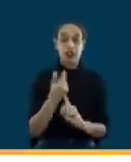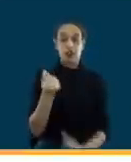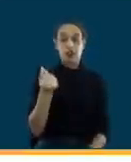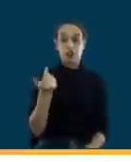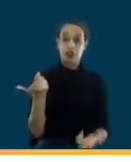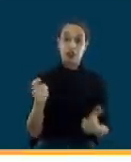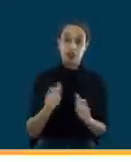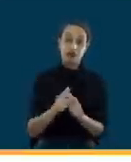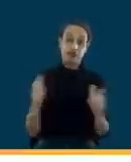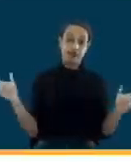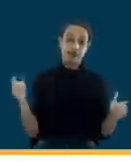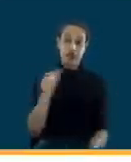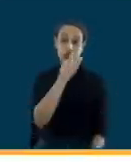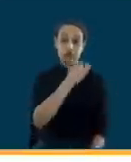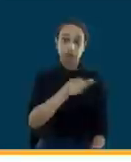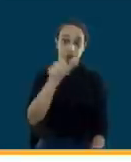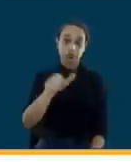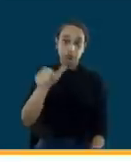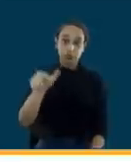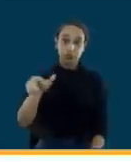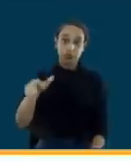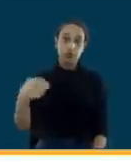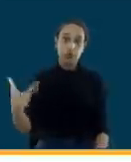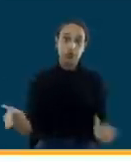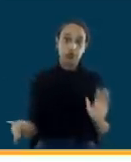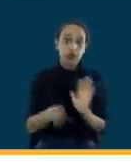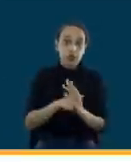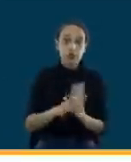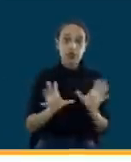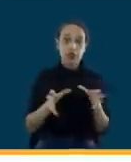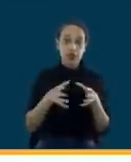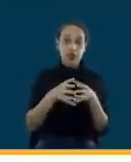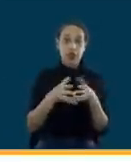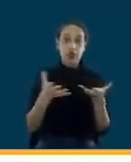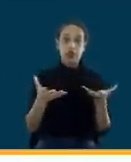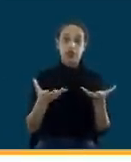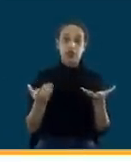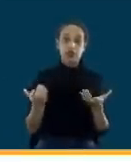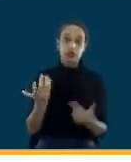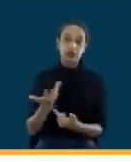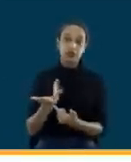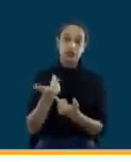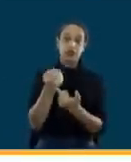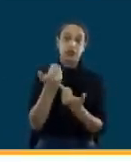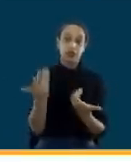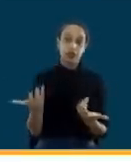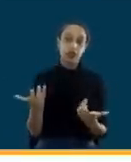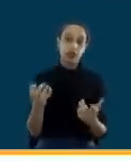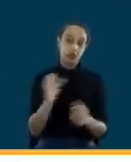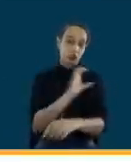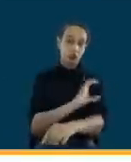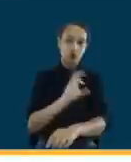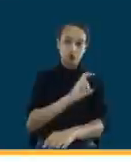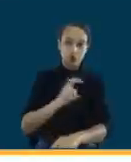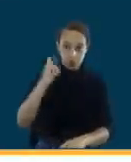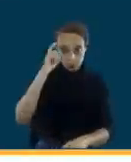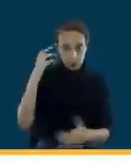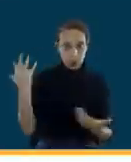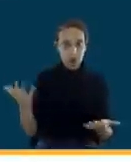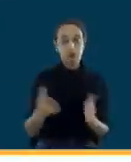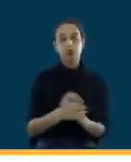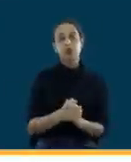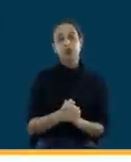pessoas que estavam envolvidas nesse universo todo, vários levantamentos são feitos nesse sentido, né?